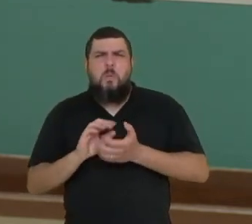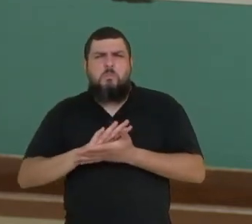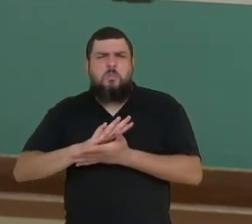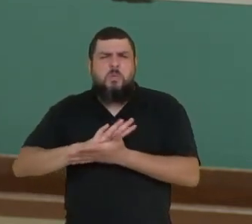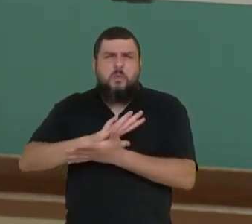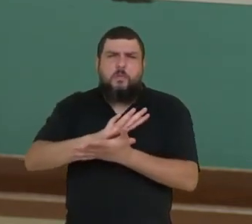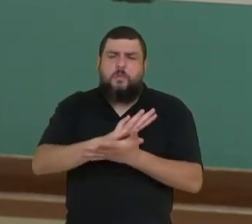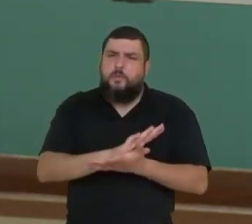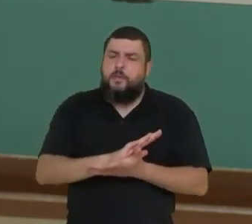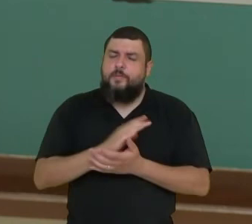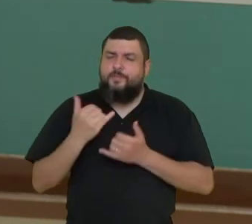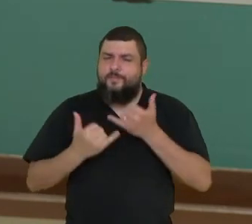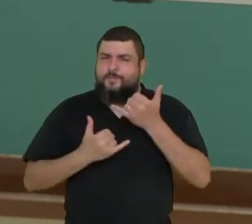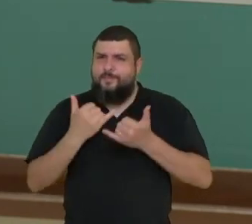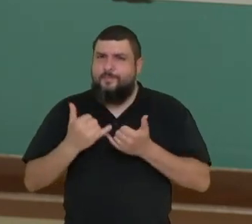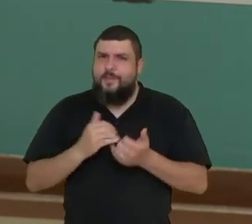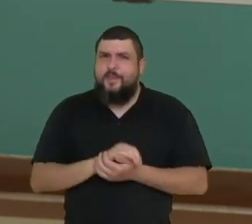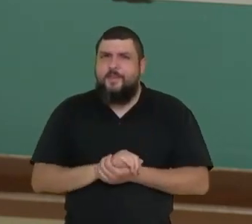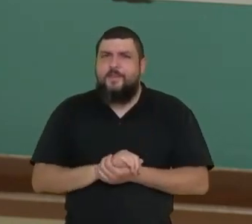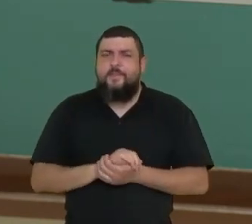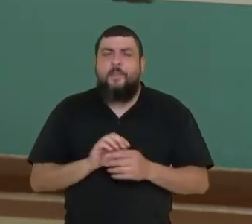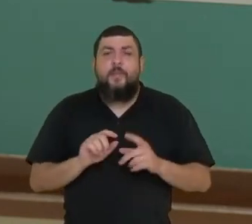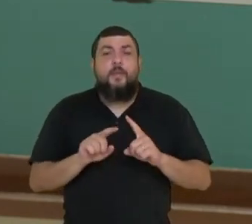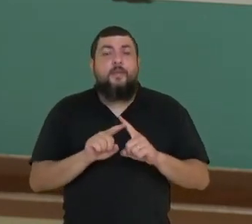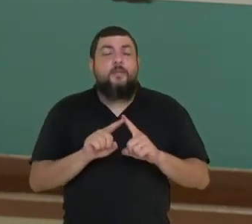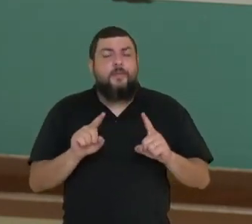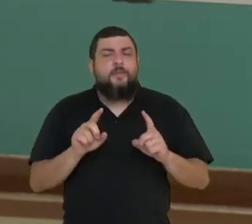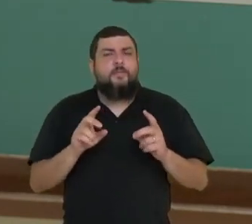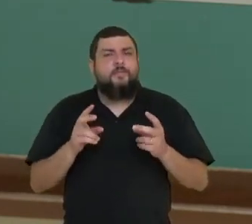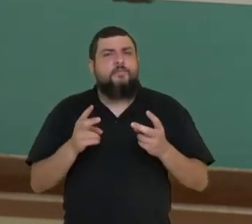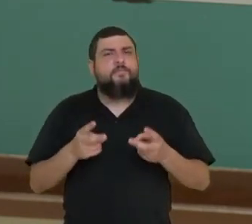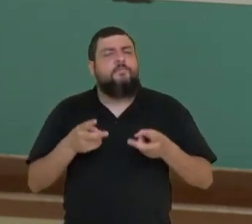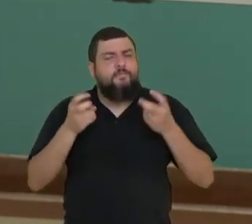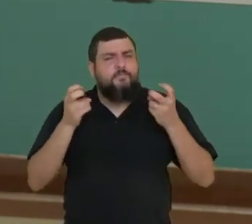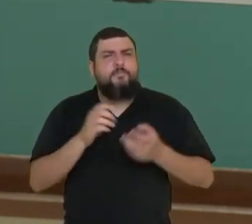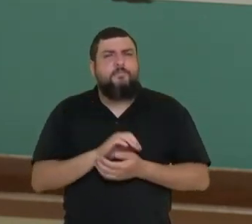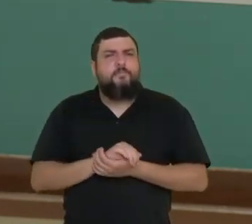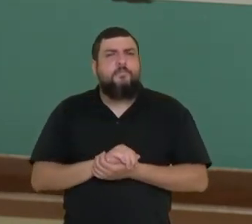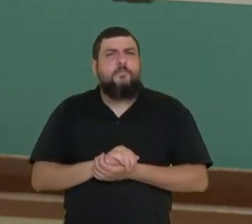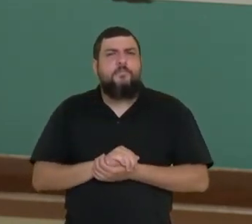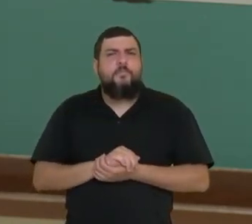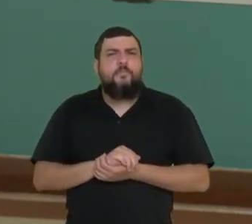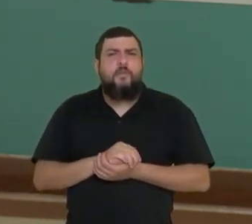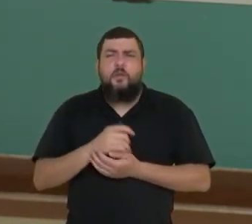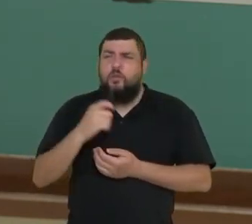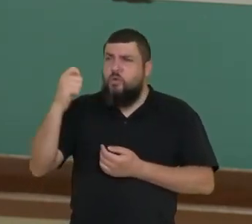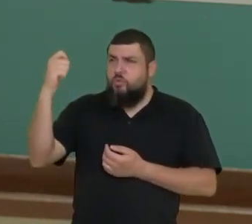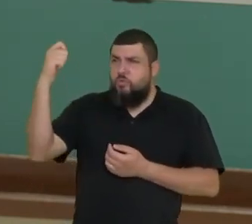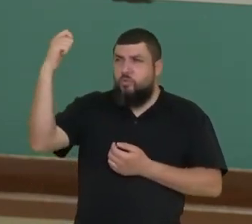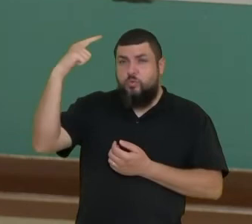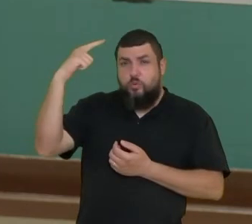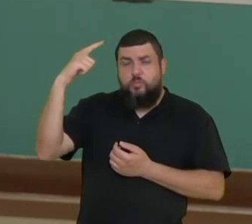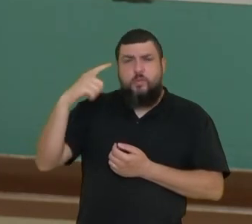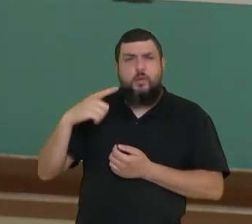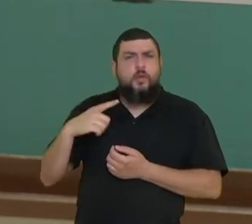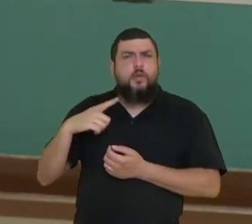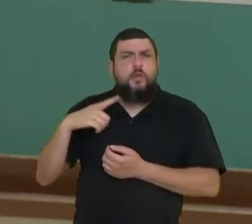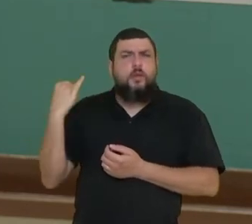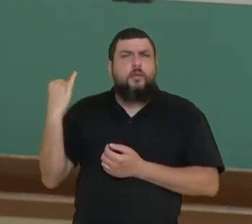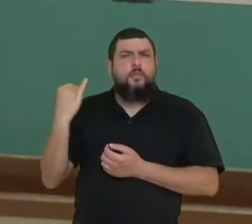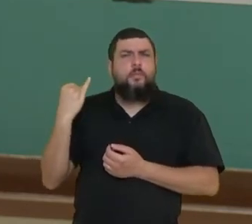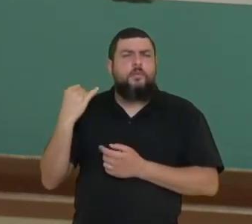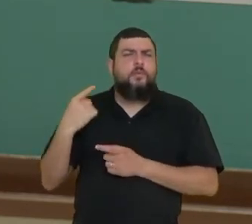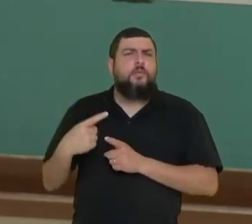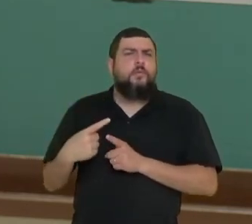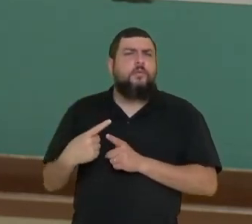né? Brincadeiras à parte. Mas vejam, né? O que o Sol tem de importante, né, nesse caso? É porque,